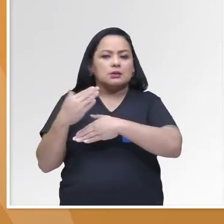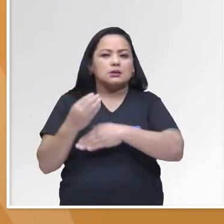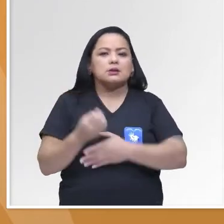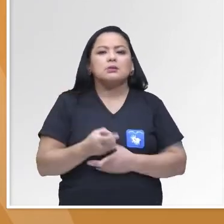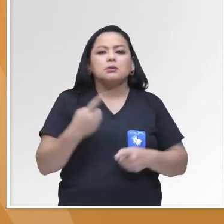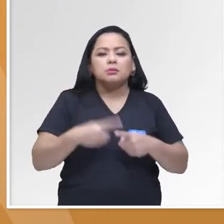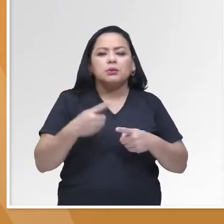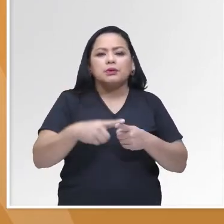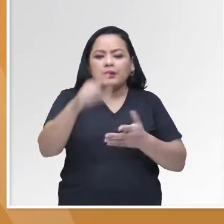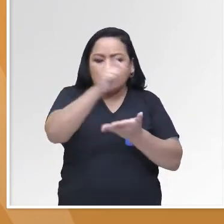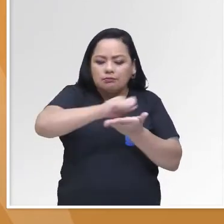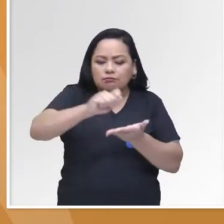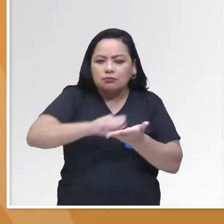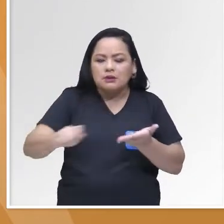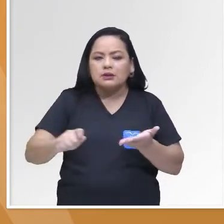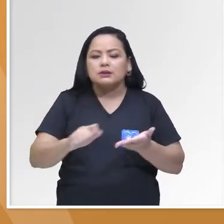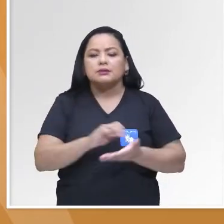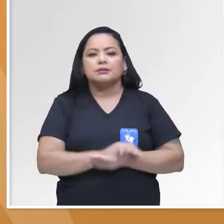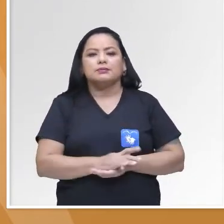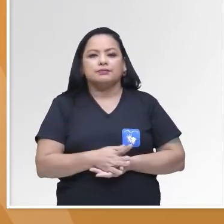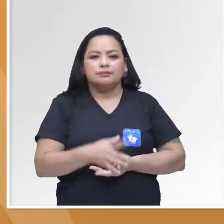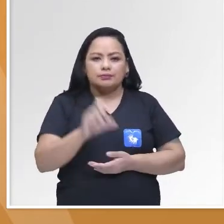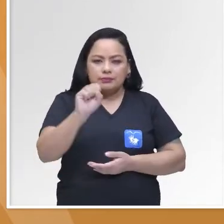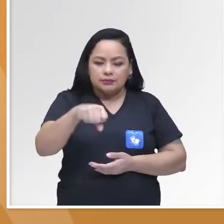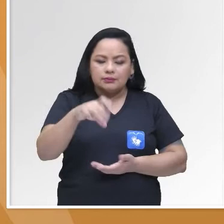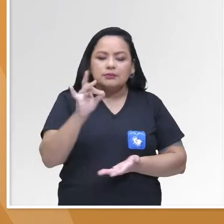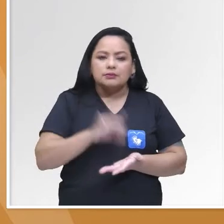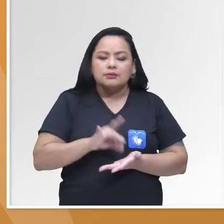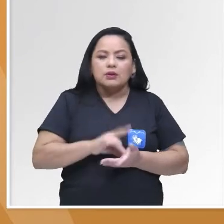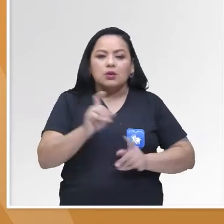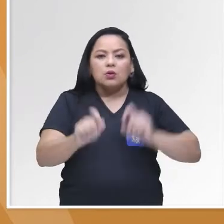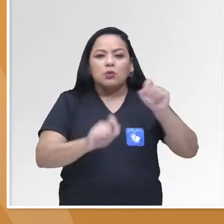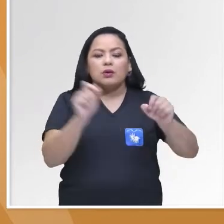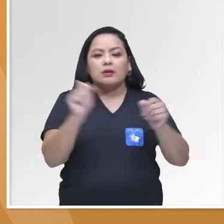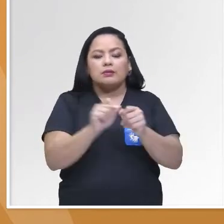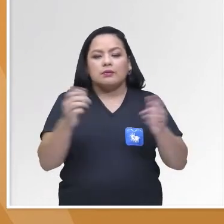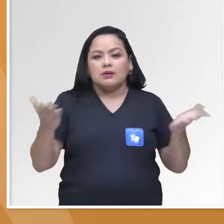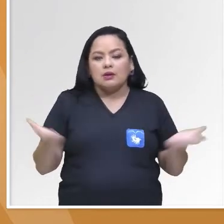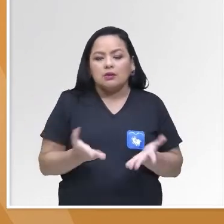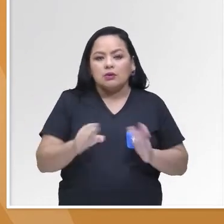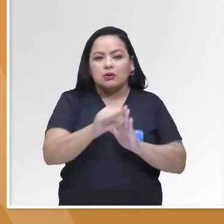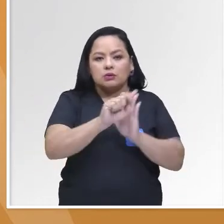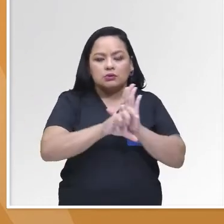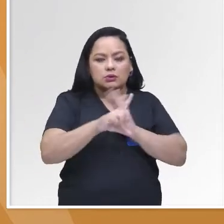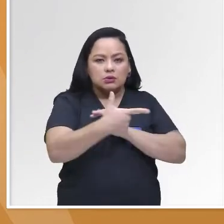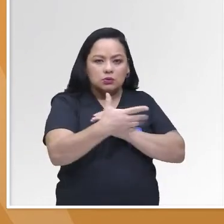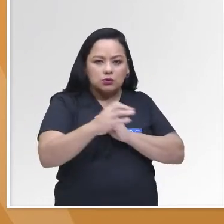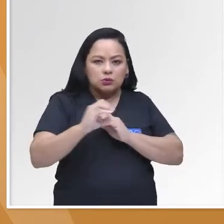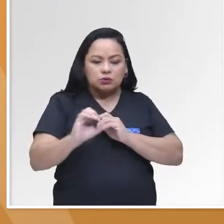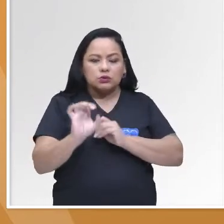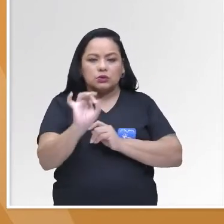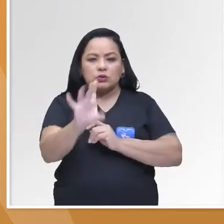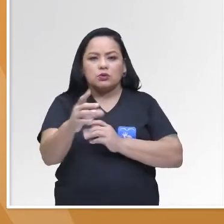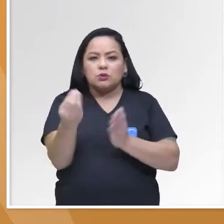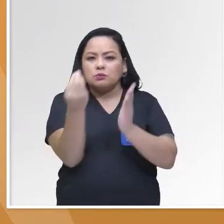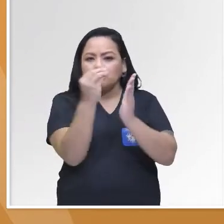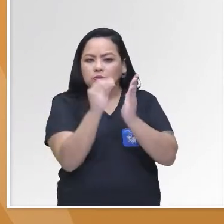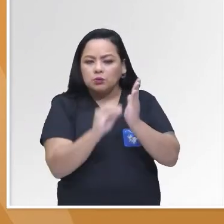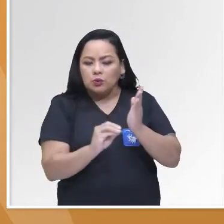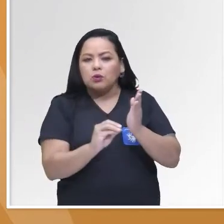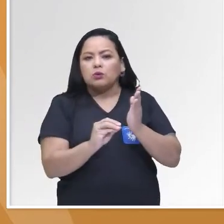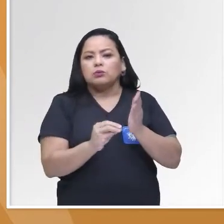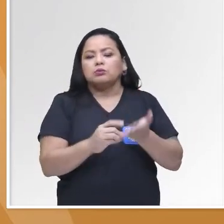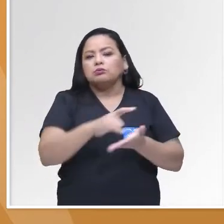sua redação. Exatamente. O que foi feito agora no século XX? Foi apenas colocado em